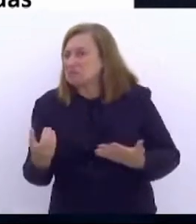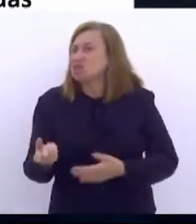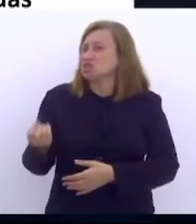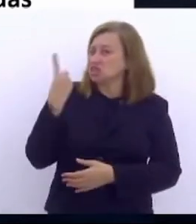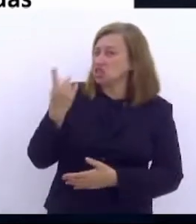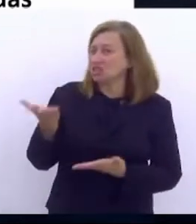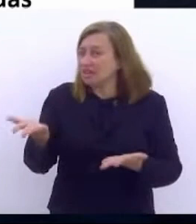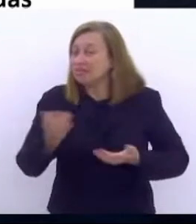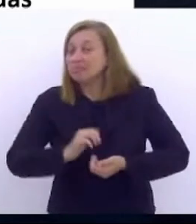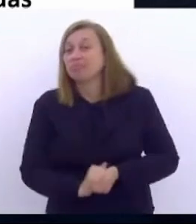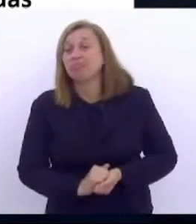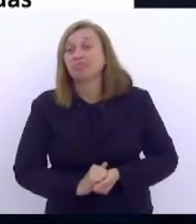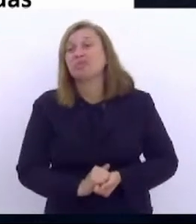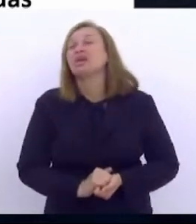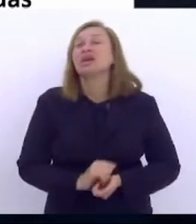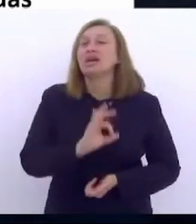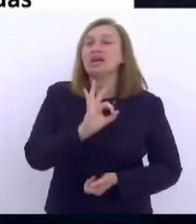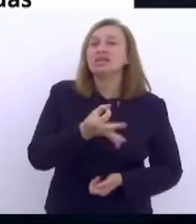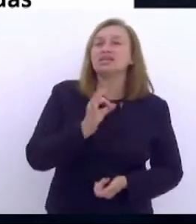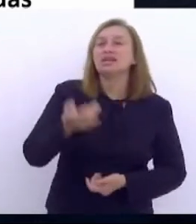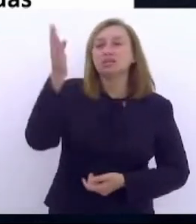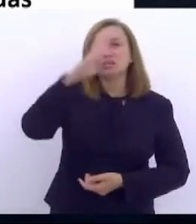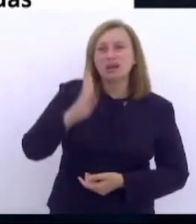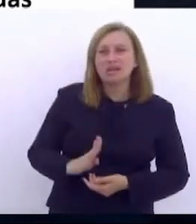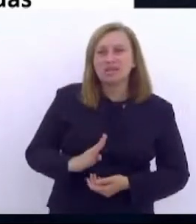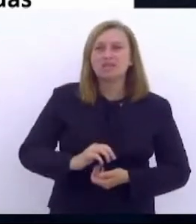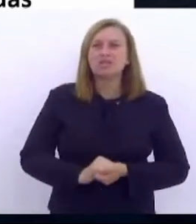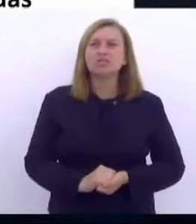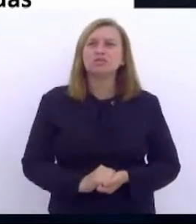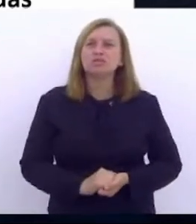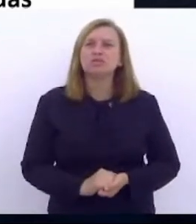muita coincidência. Mas é fato que no Brasil